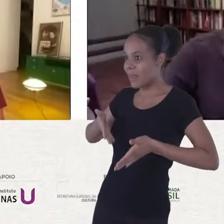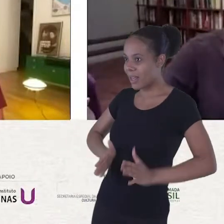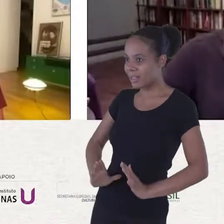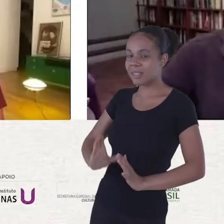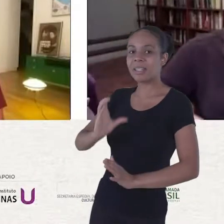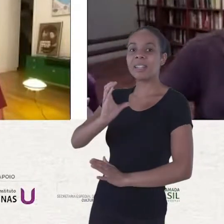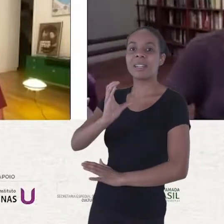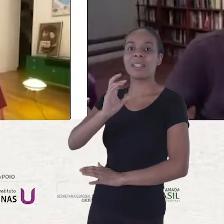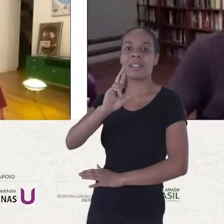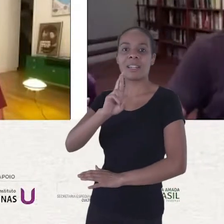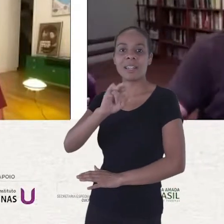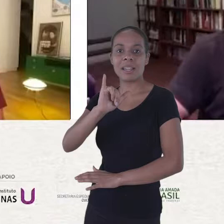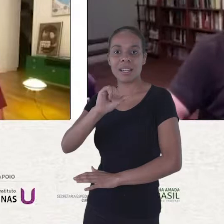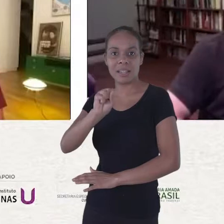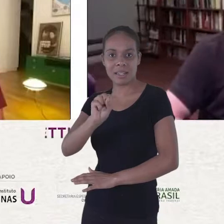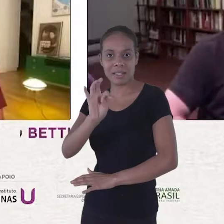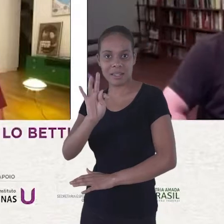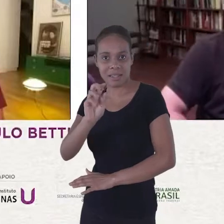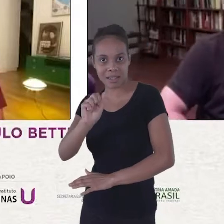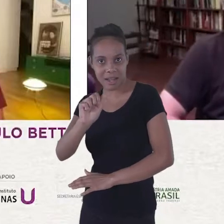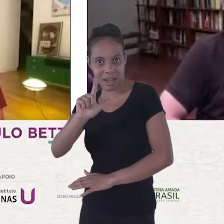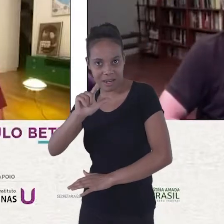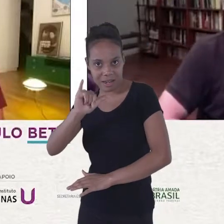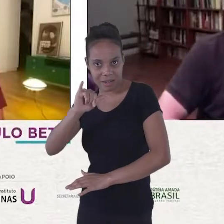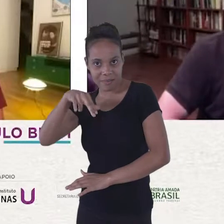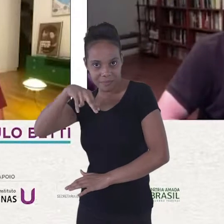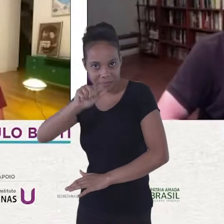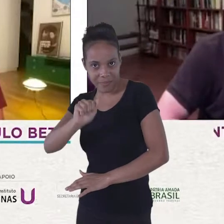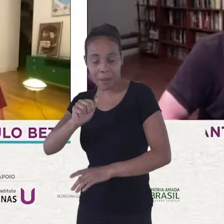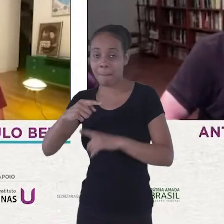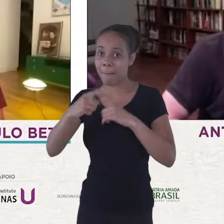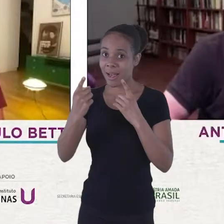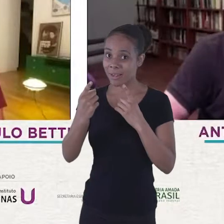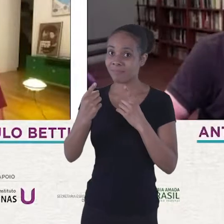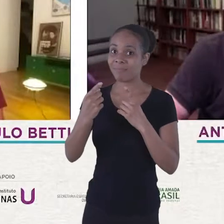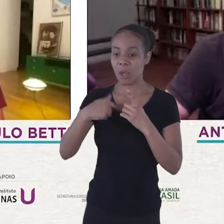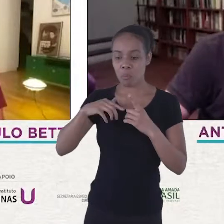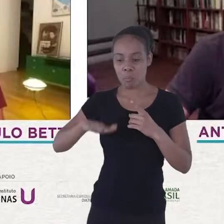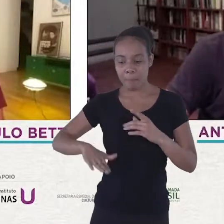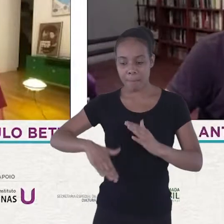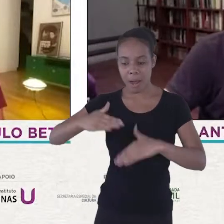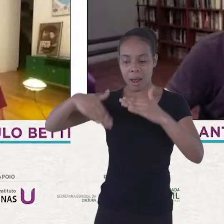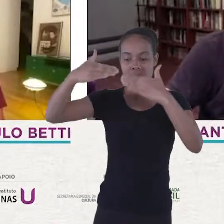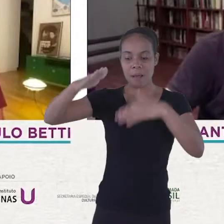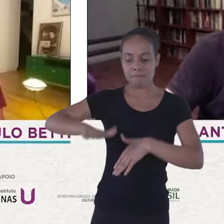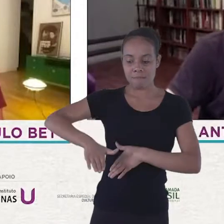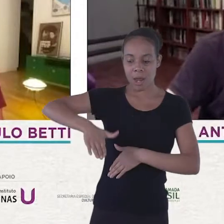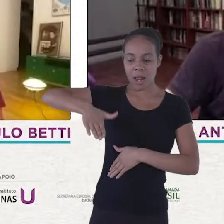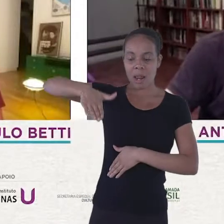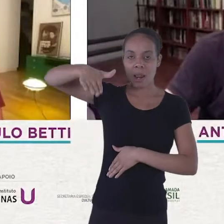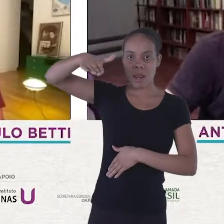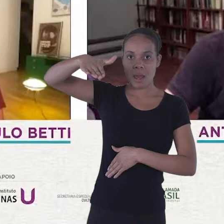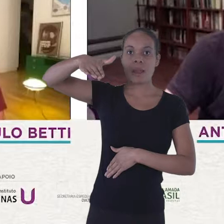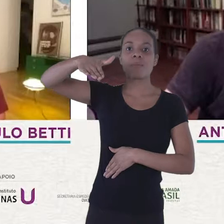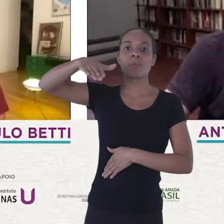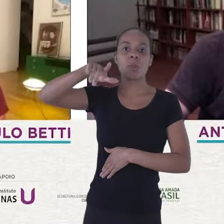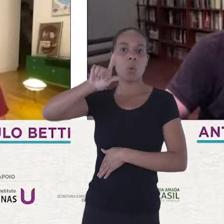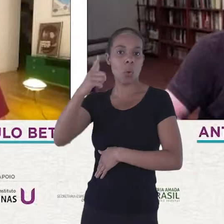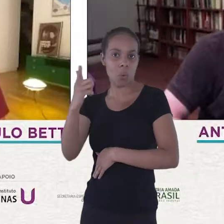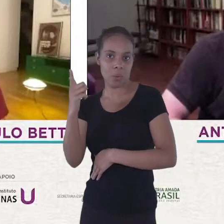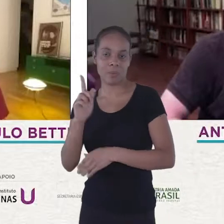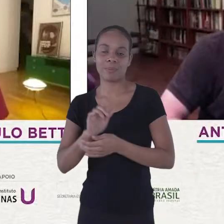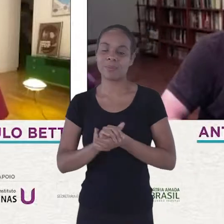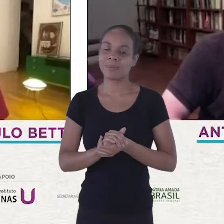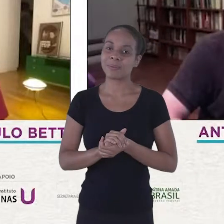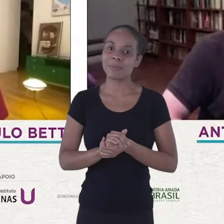Cristalina, fui criado. O ator Stepan Lercesian está sentado em frente a uma pintura de um rio. Você veio com os 14 anos,